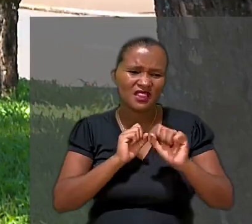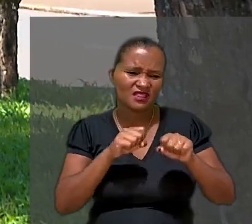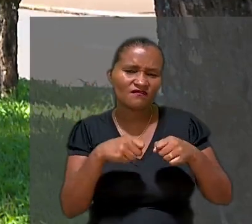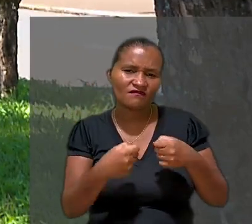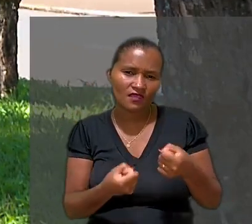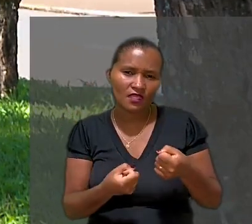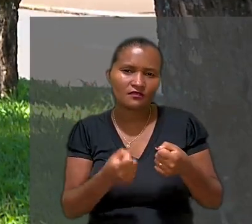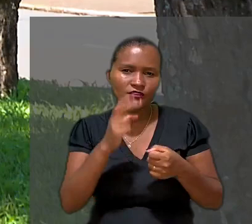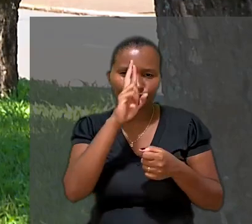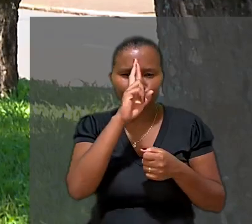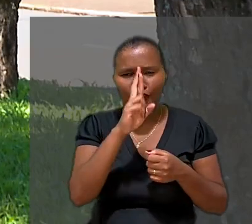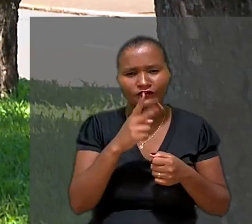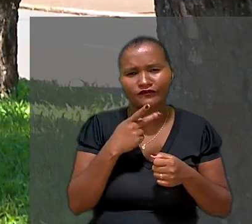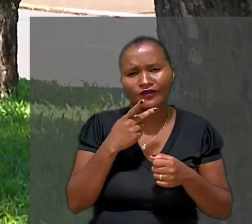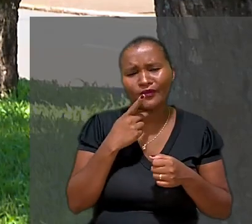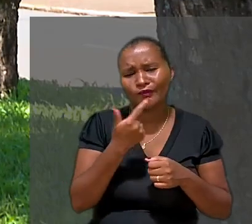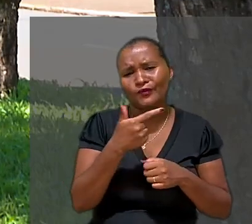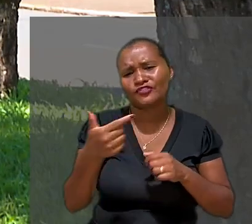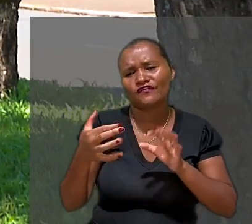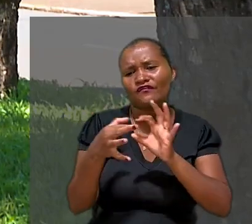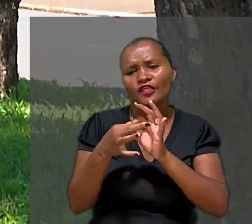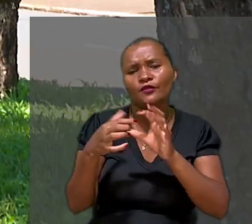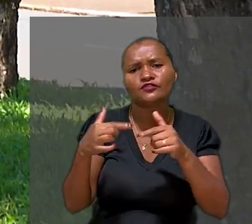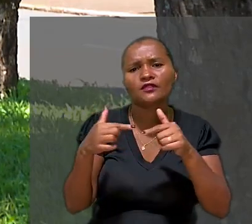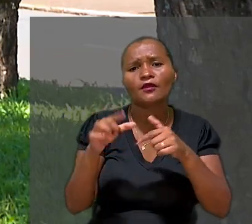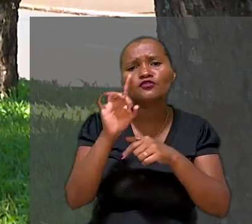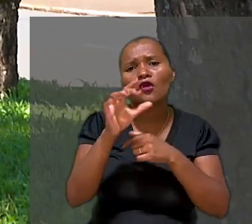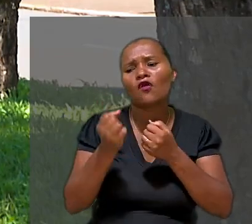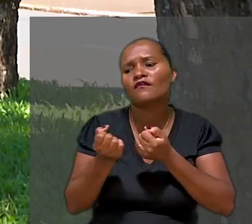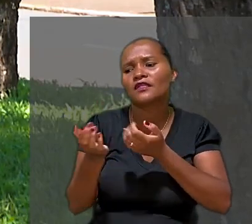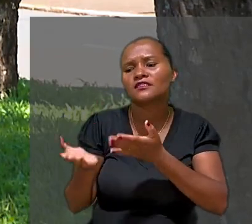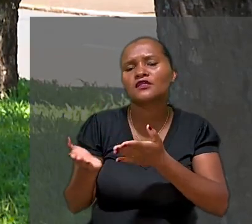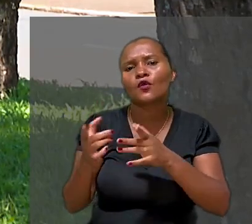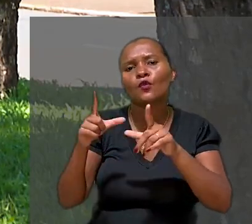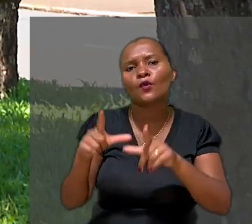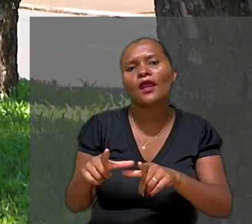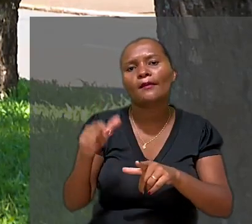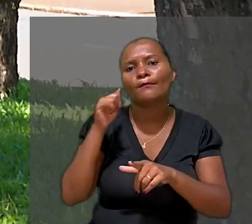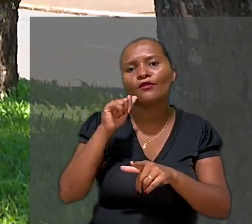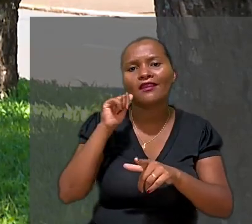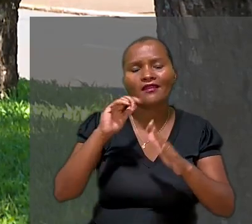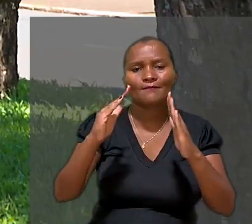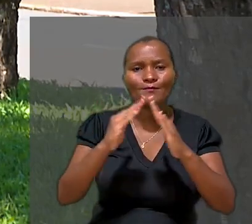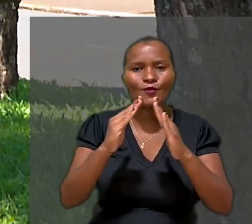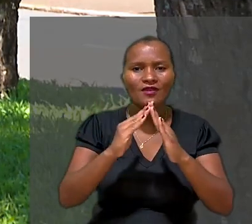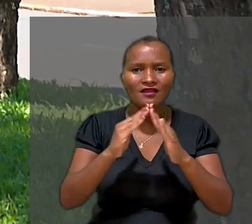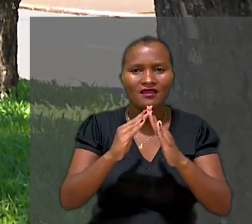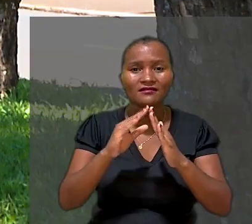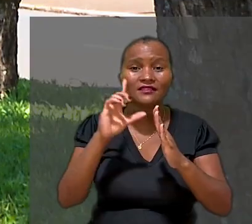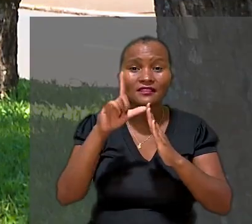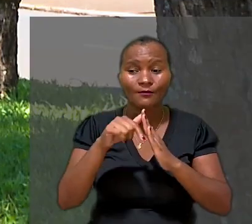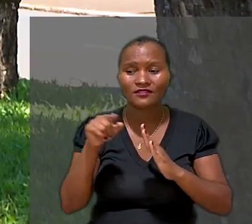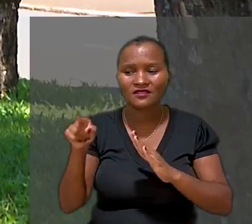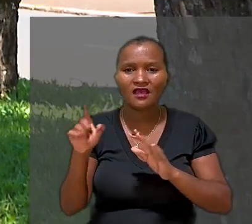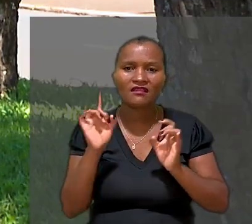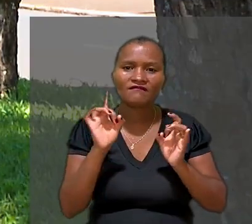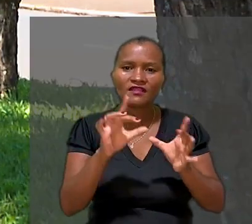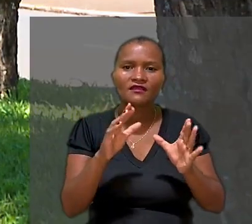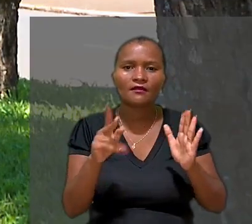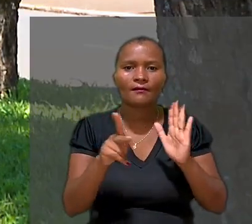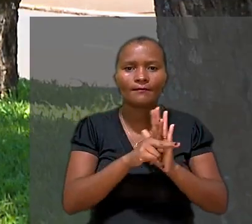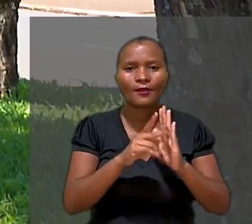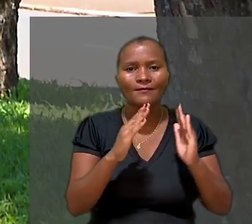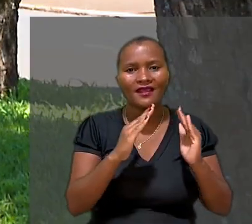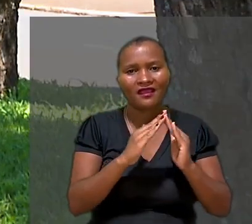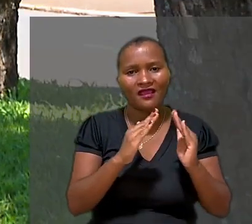patrões disseram que não havia vínculo de emprego, que teriam apenas oferecido um lugar para a idosa morar após ela perder a própria casa em